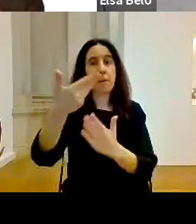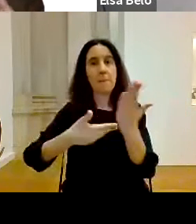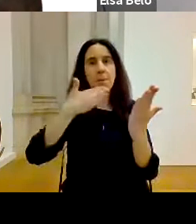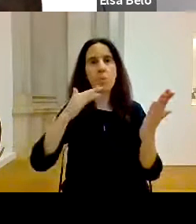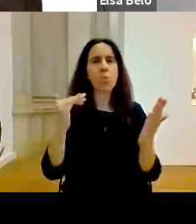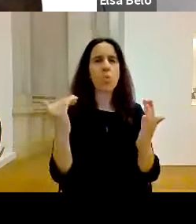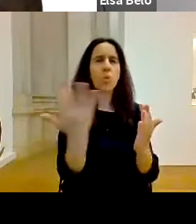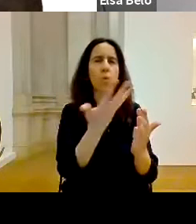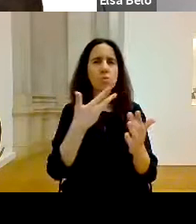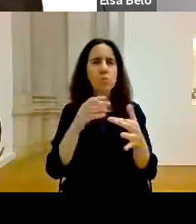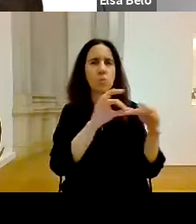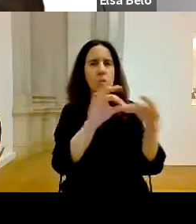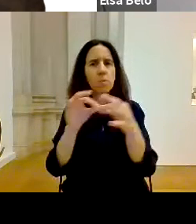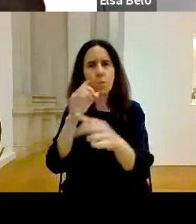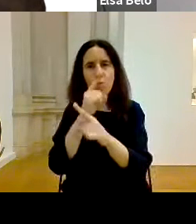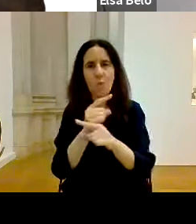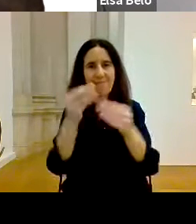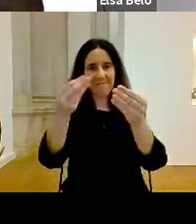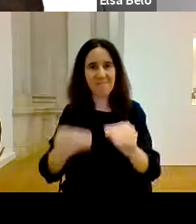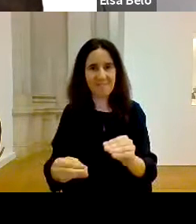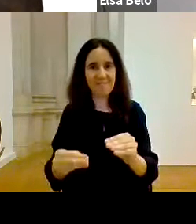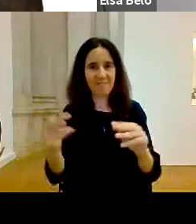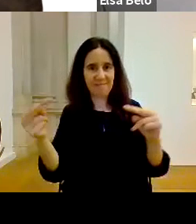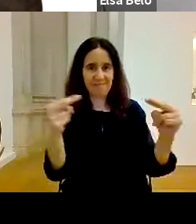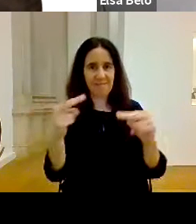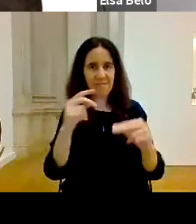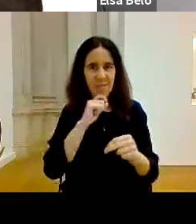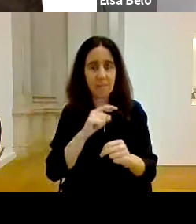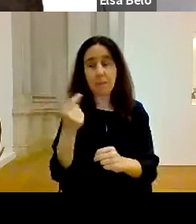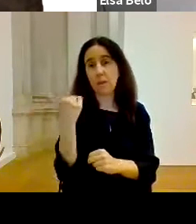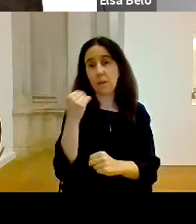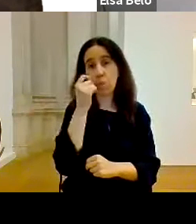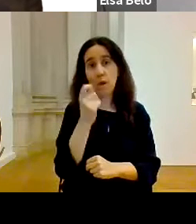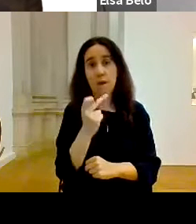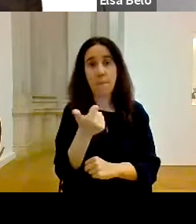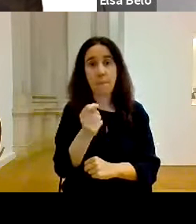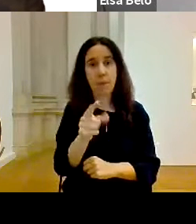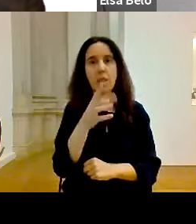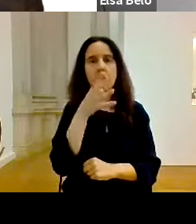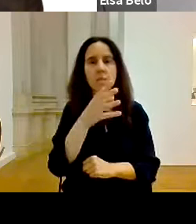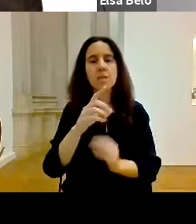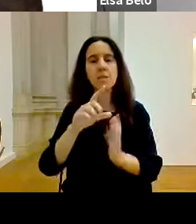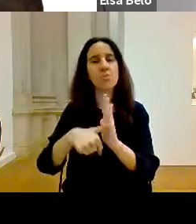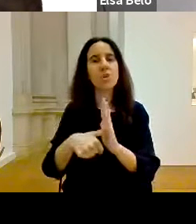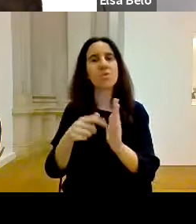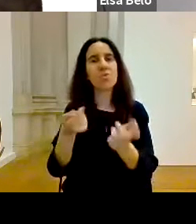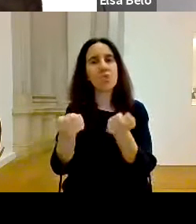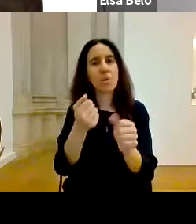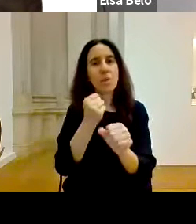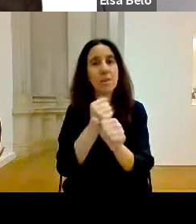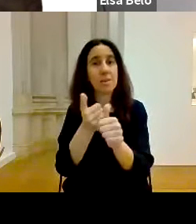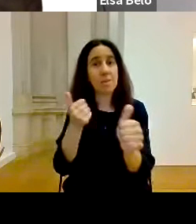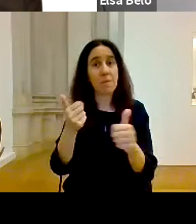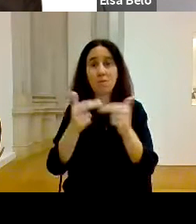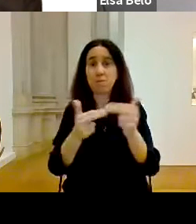colaborarem simultaneamente. Há pouco o Abel dizia que este projeto de gestão de projetos em teletrabalho foi exatamente construído assim,